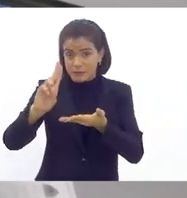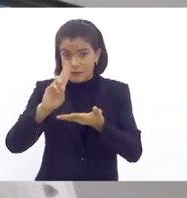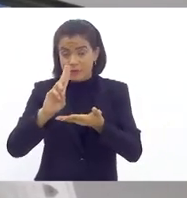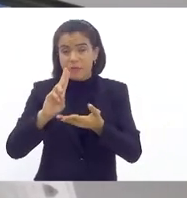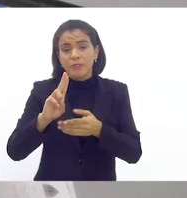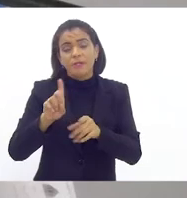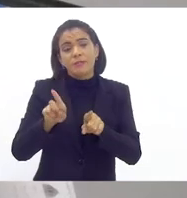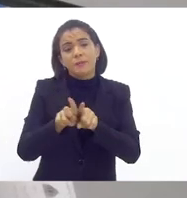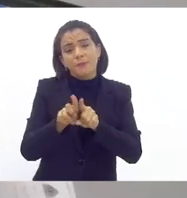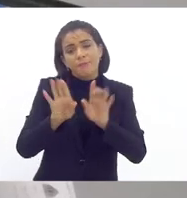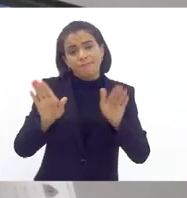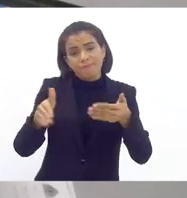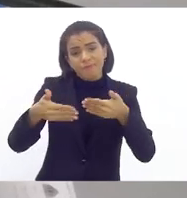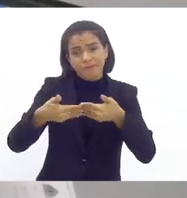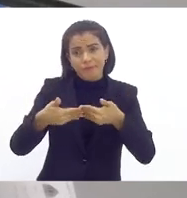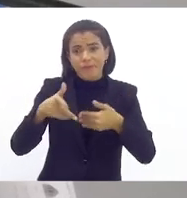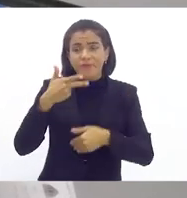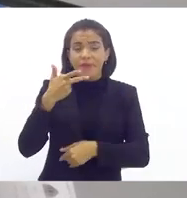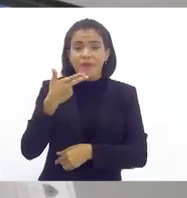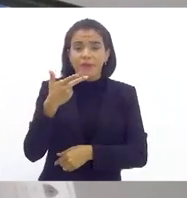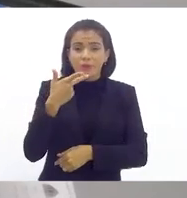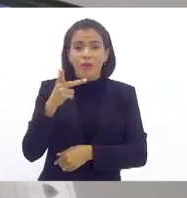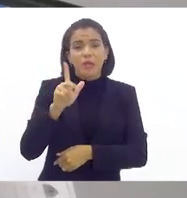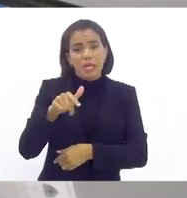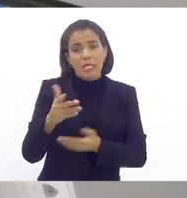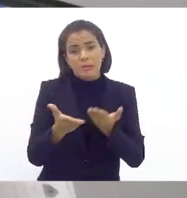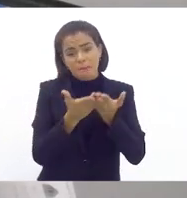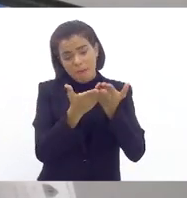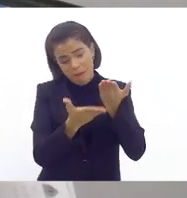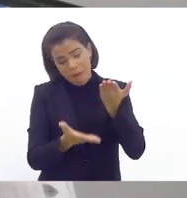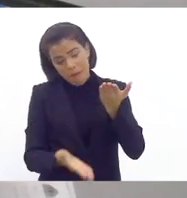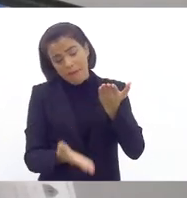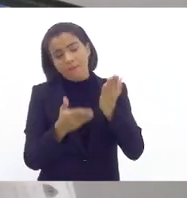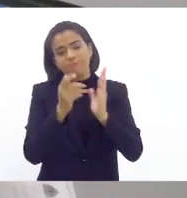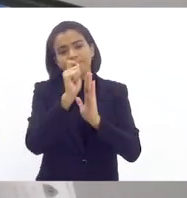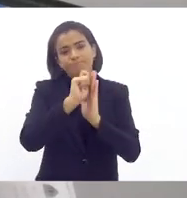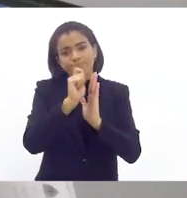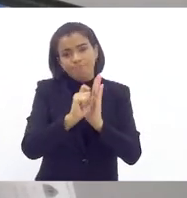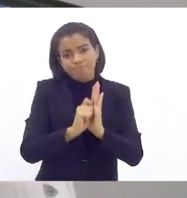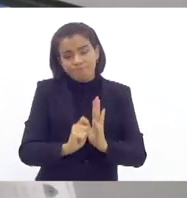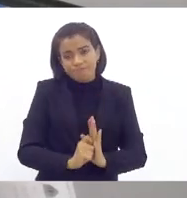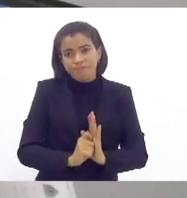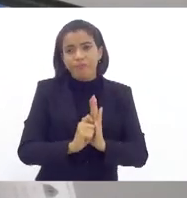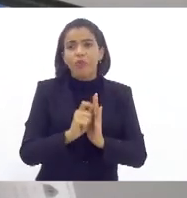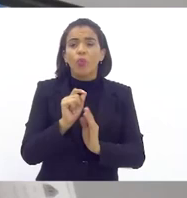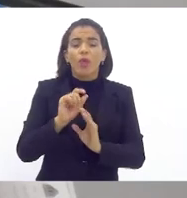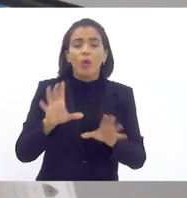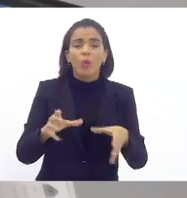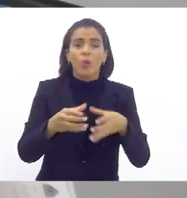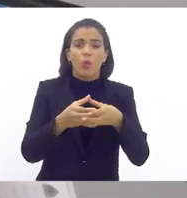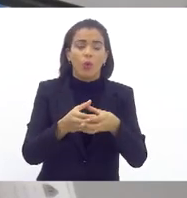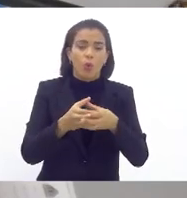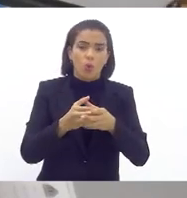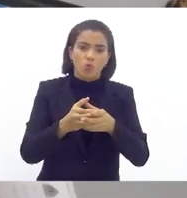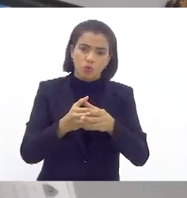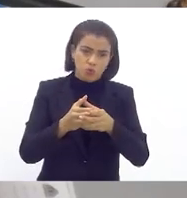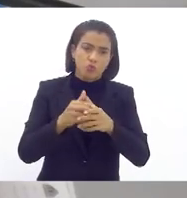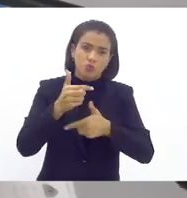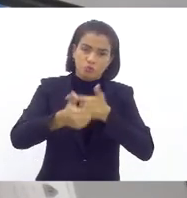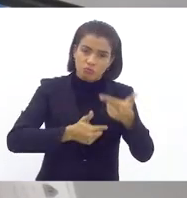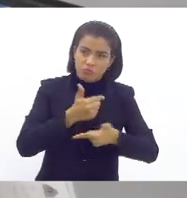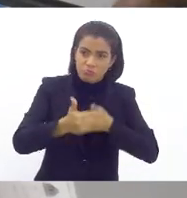Quero terminar dizendo que esses são os encaminhamentos, o que, na verdade, gera um conjunto de desdobramentos.